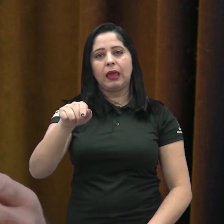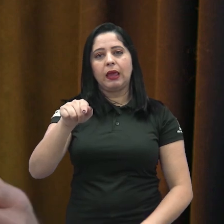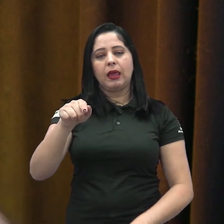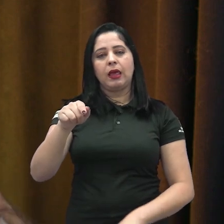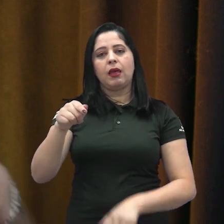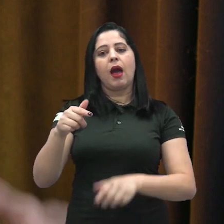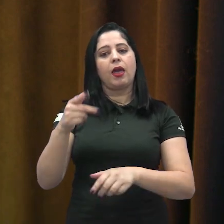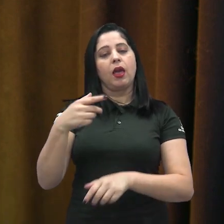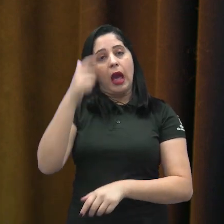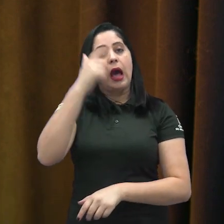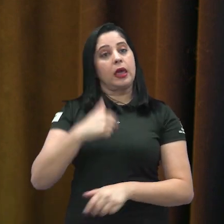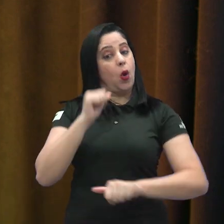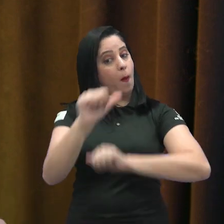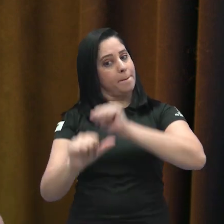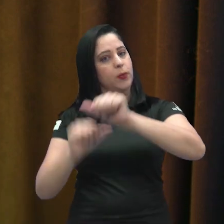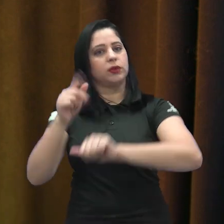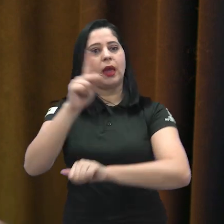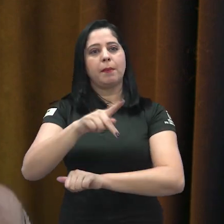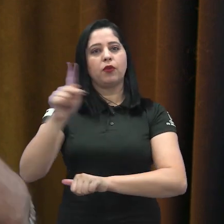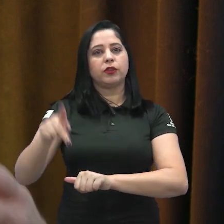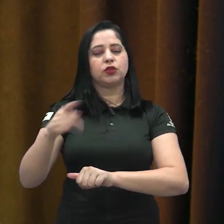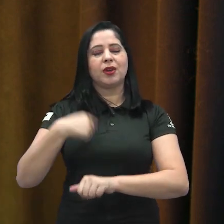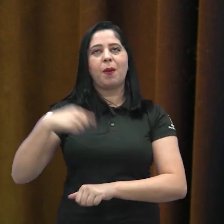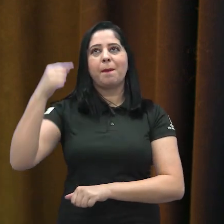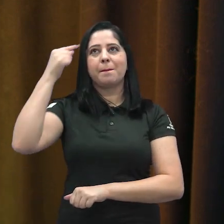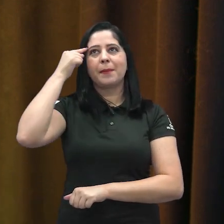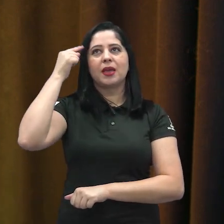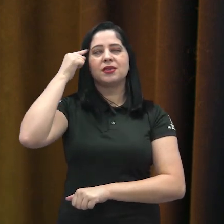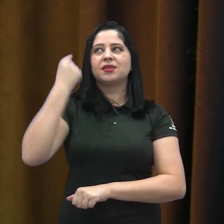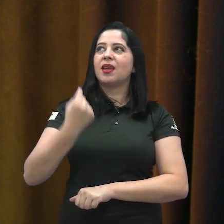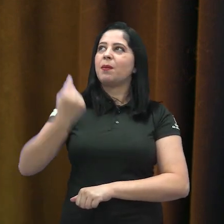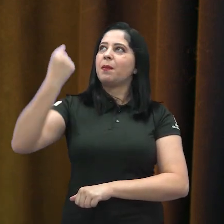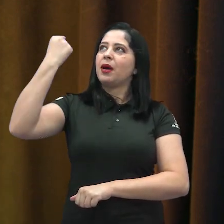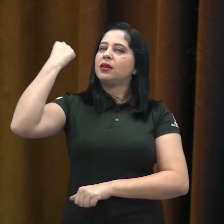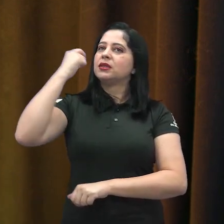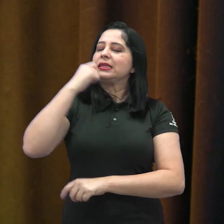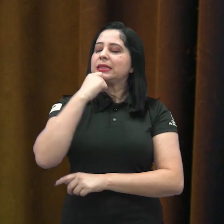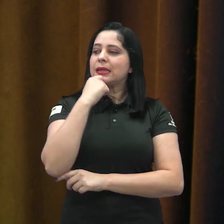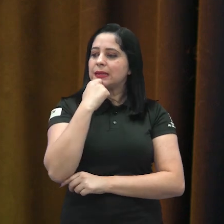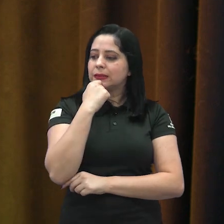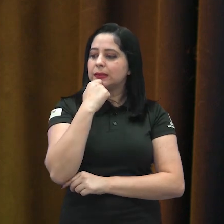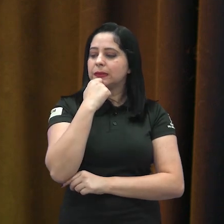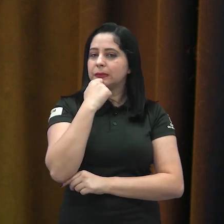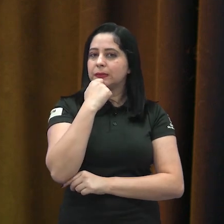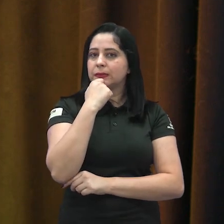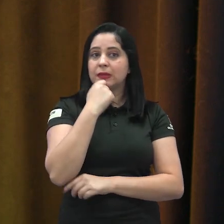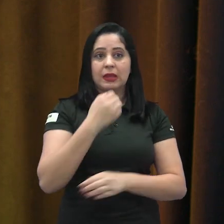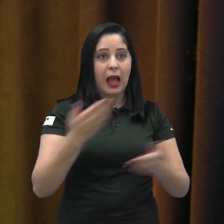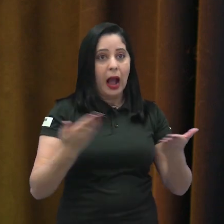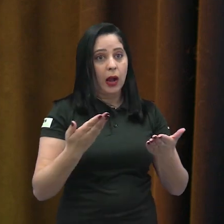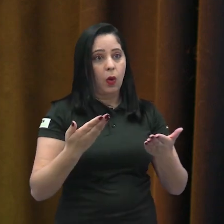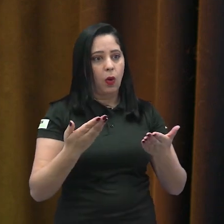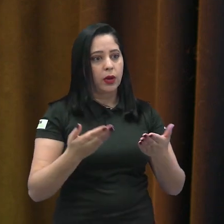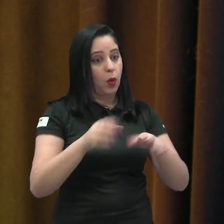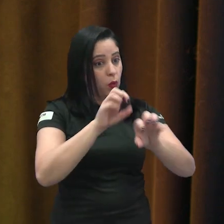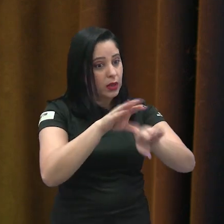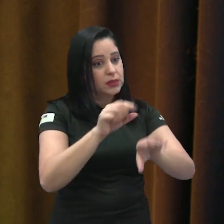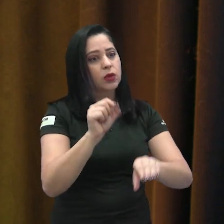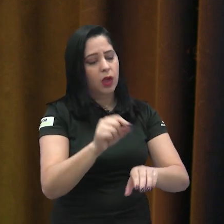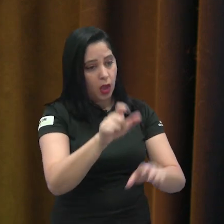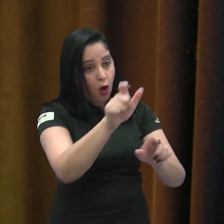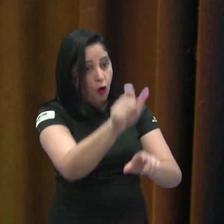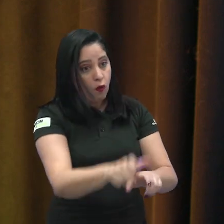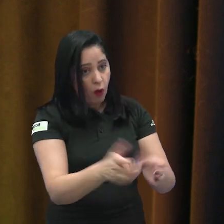com que eu repensasse, e eu tento trabalhar isso com os alunos, que se você quer ser um